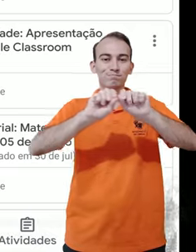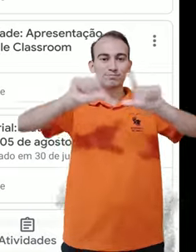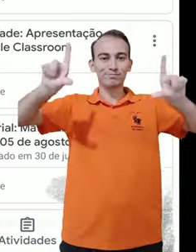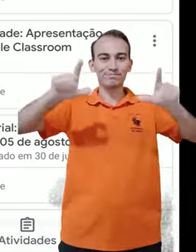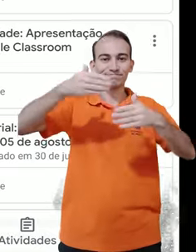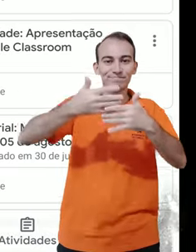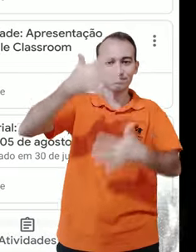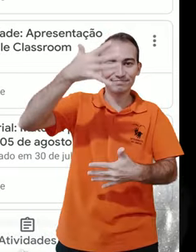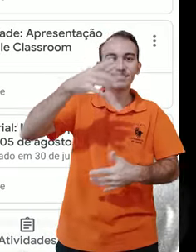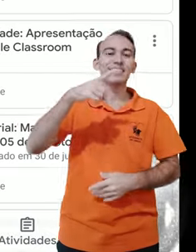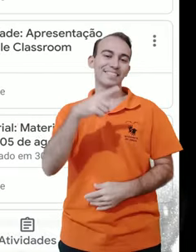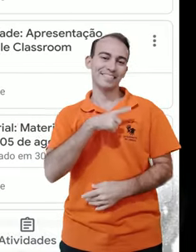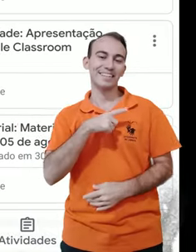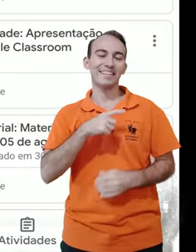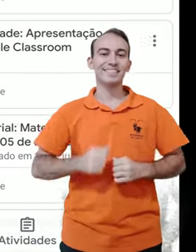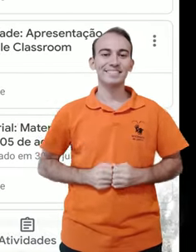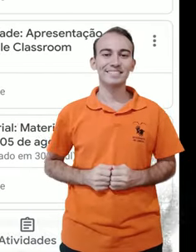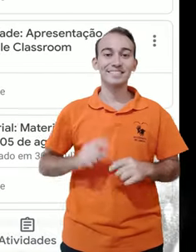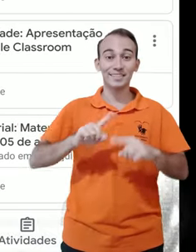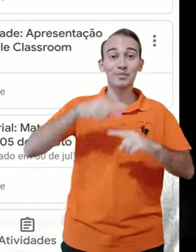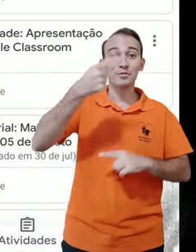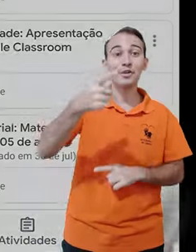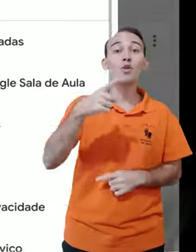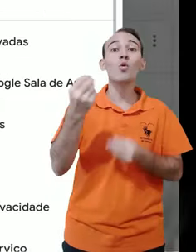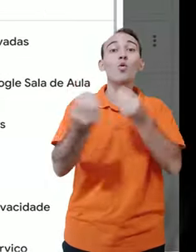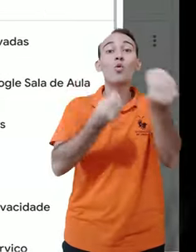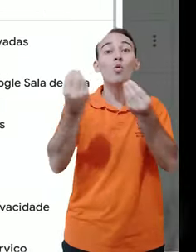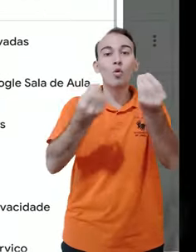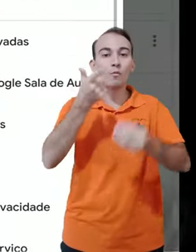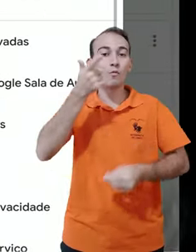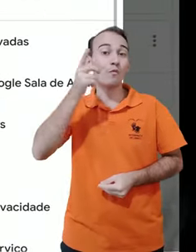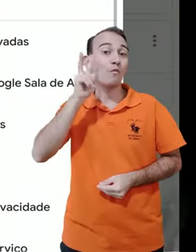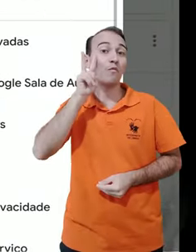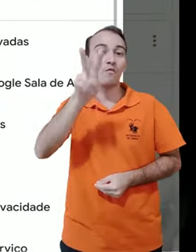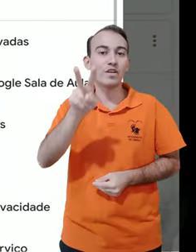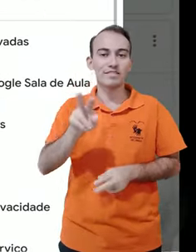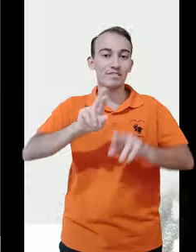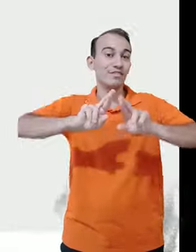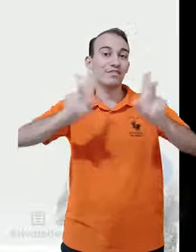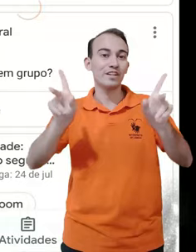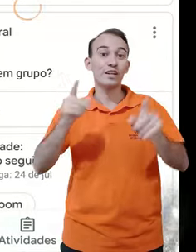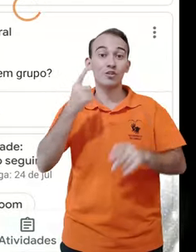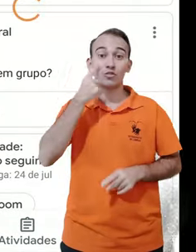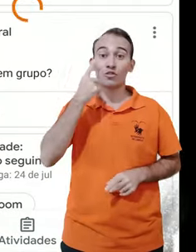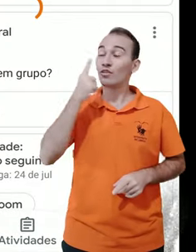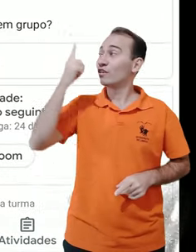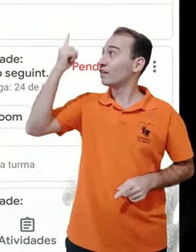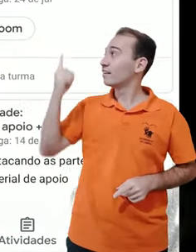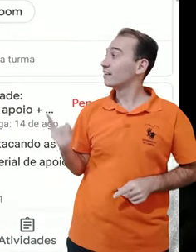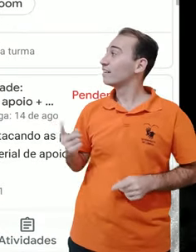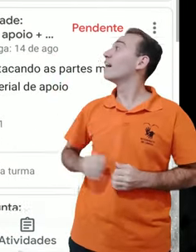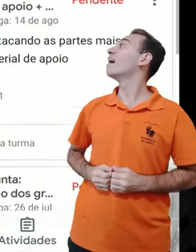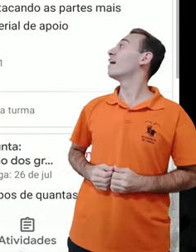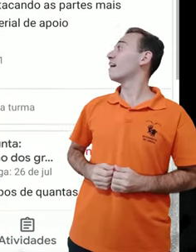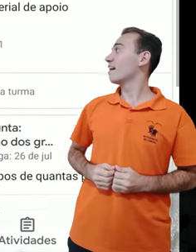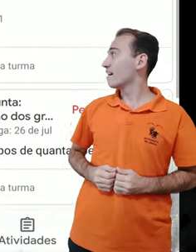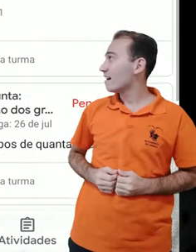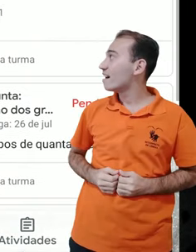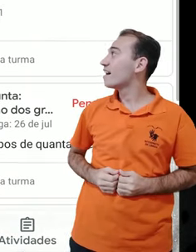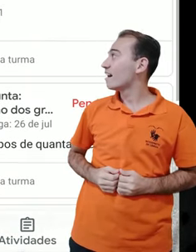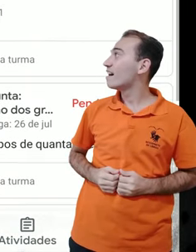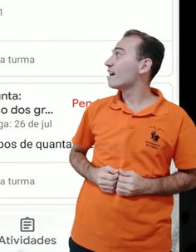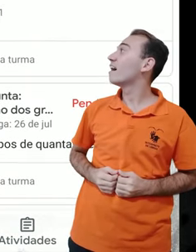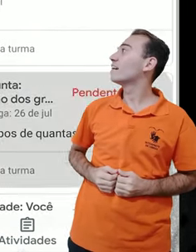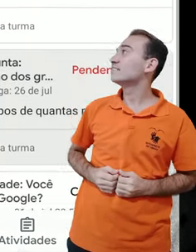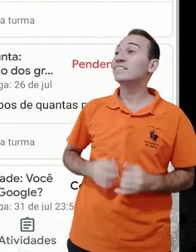no segundo modo de visualização as atividades aparecem também como uma notificação no entanto possuem mais informações